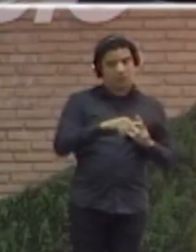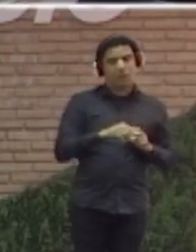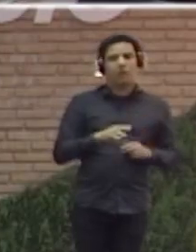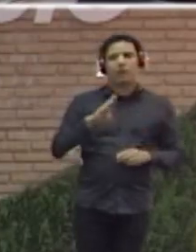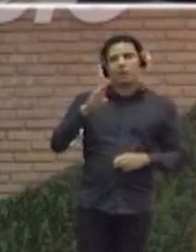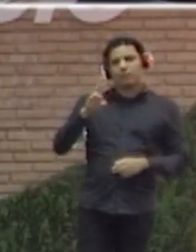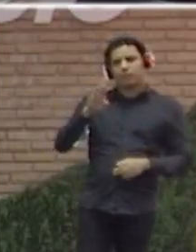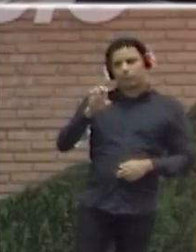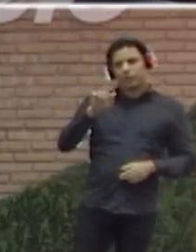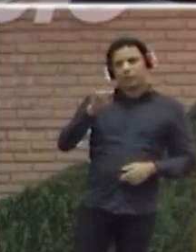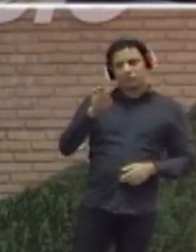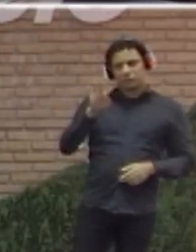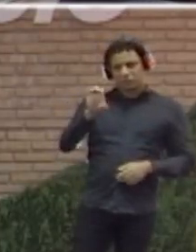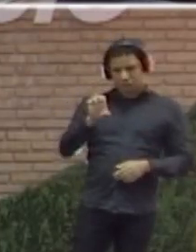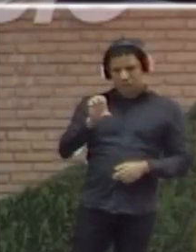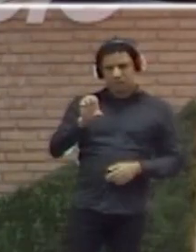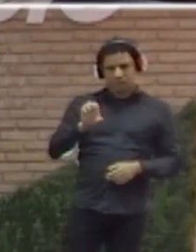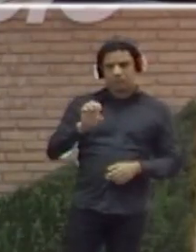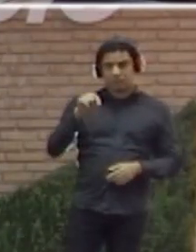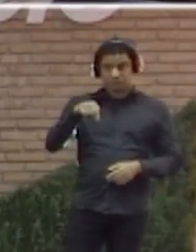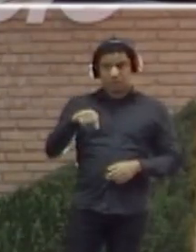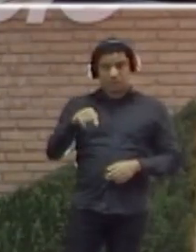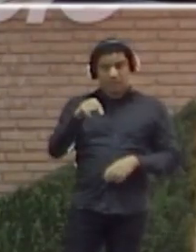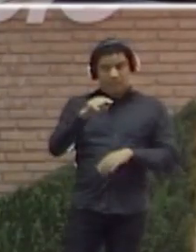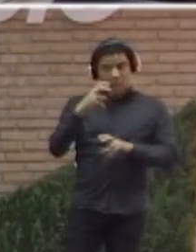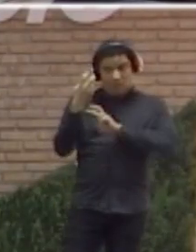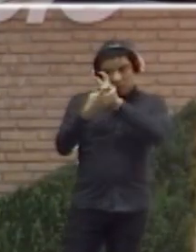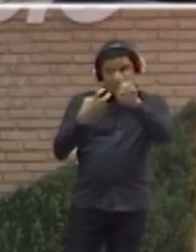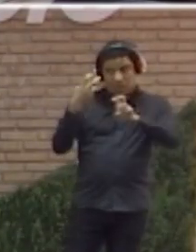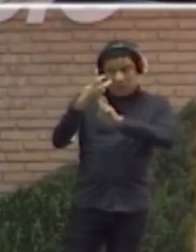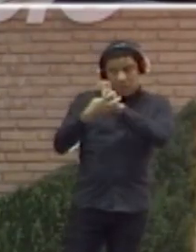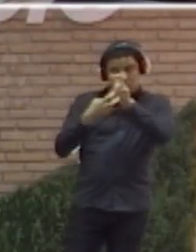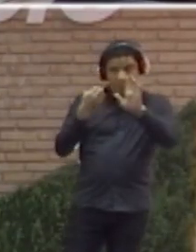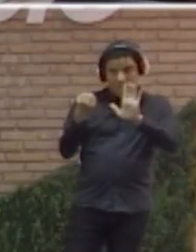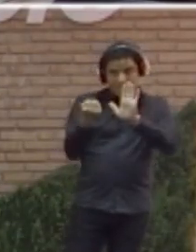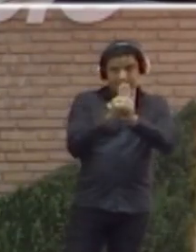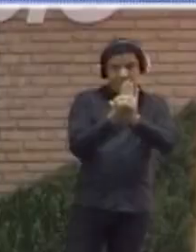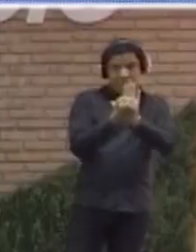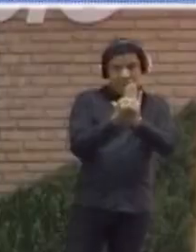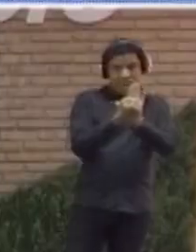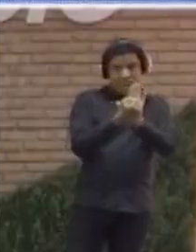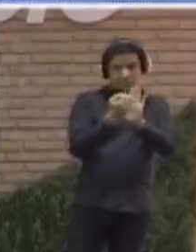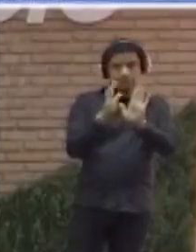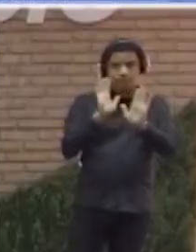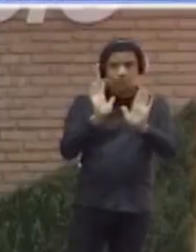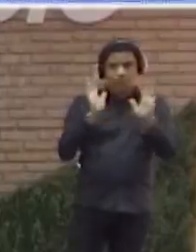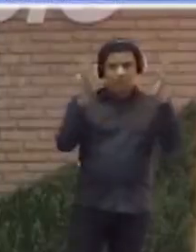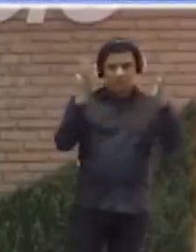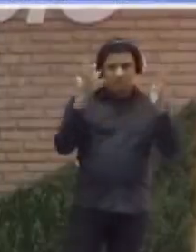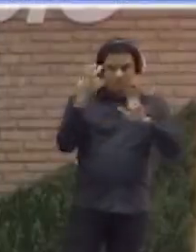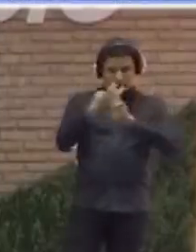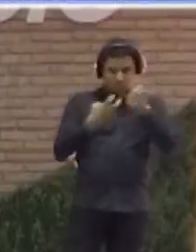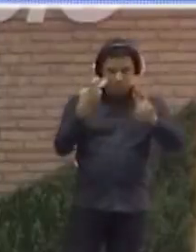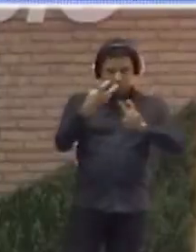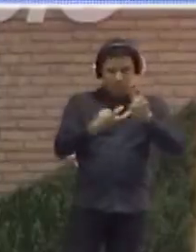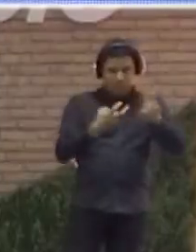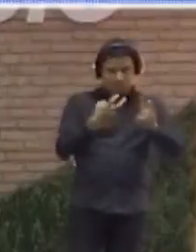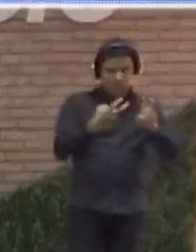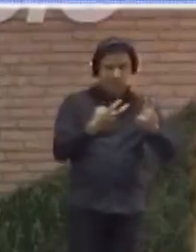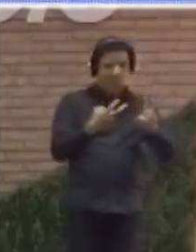British Airways. E ela era para marcar um evento. Ela era para